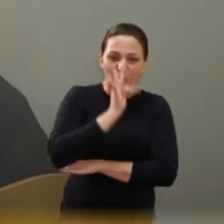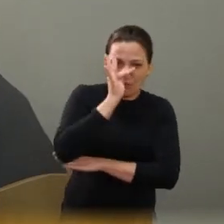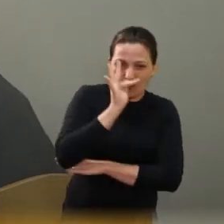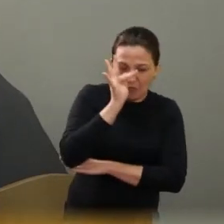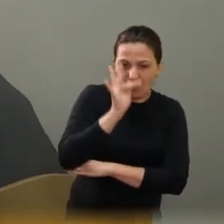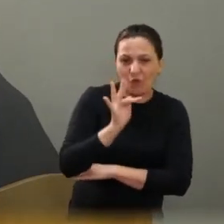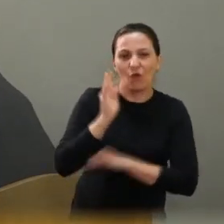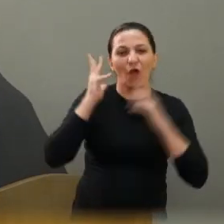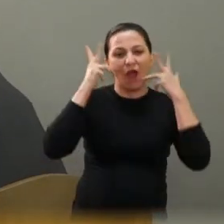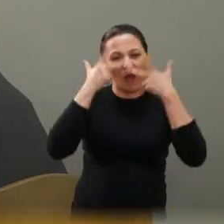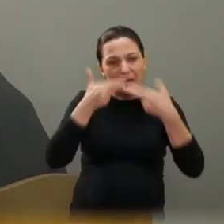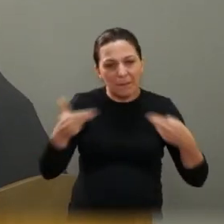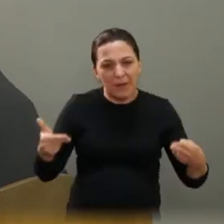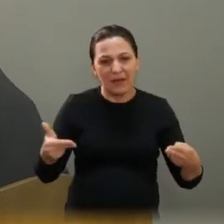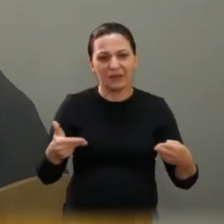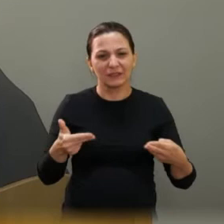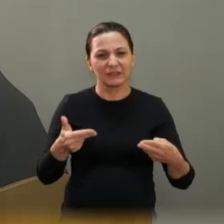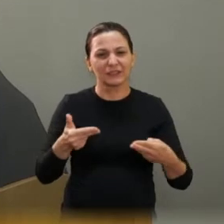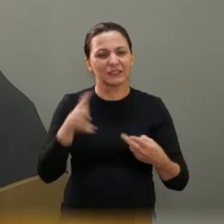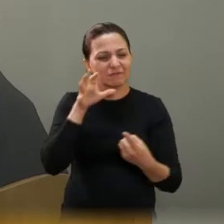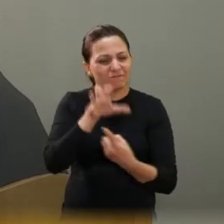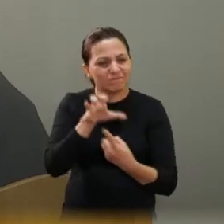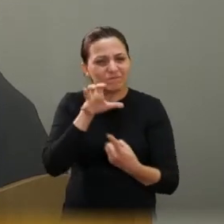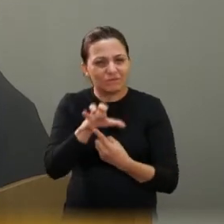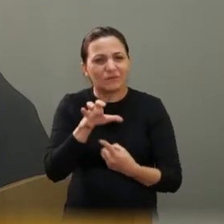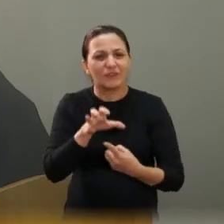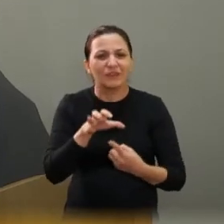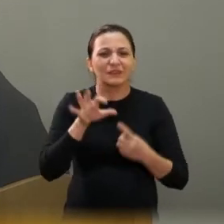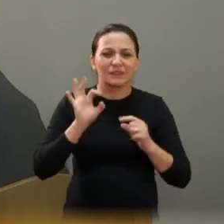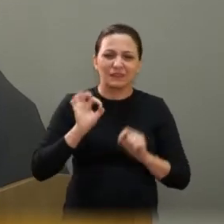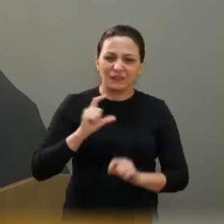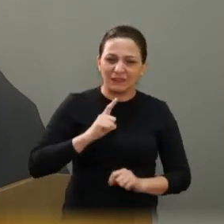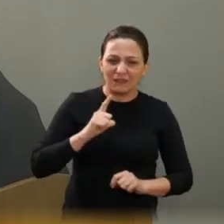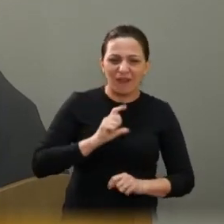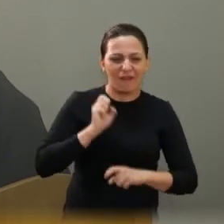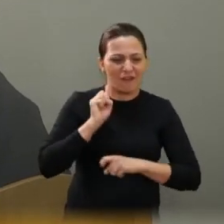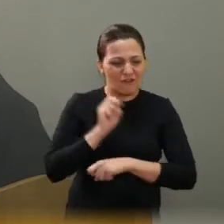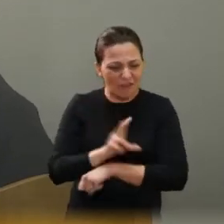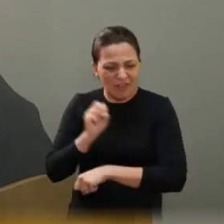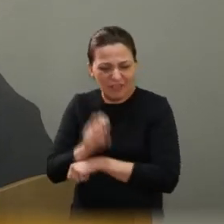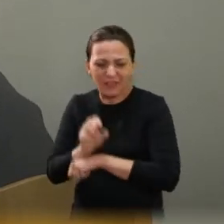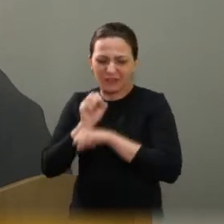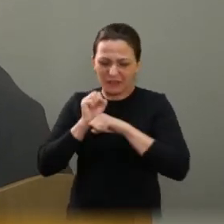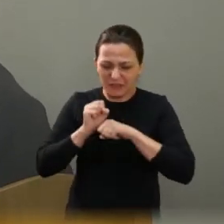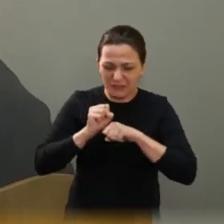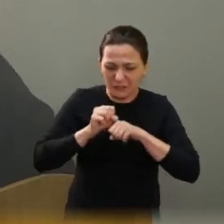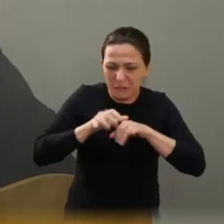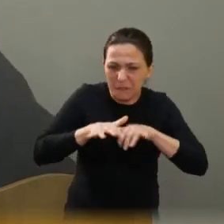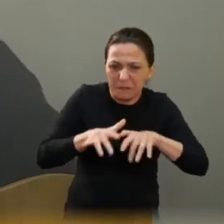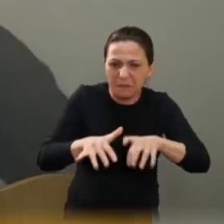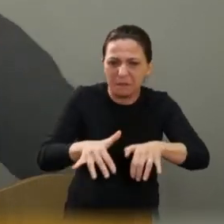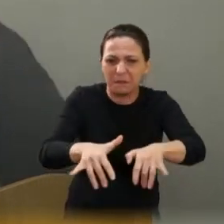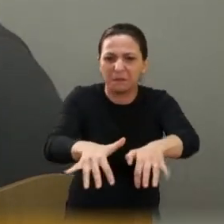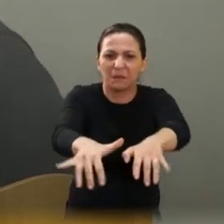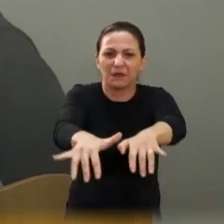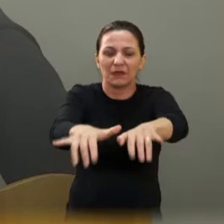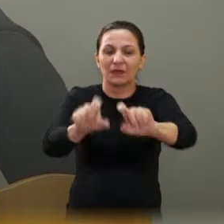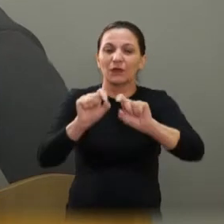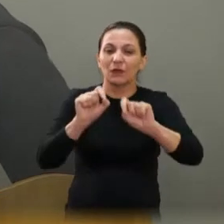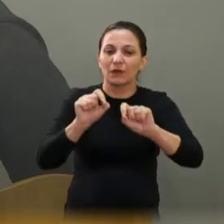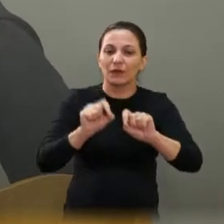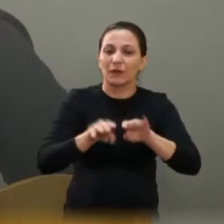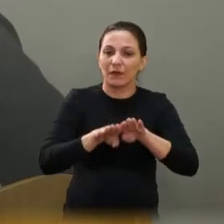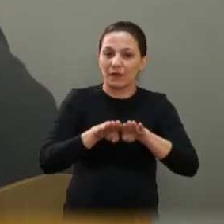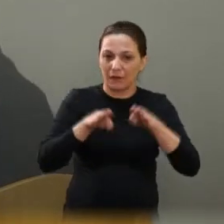afetada EA festa do agrotóxico cada vez mais vai aumentar porque praticamente